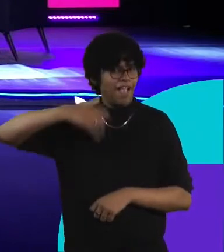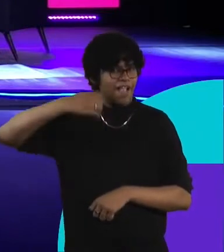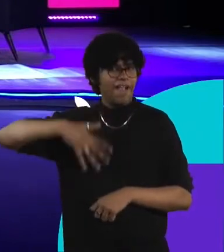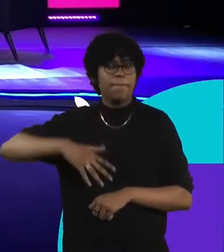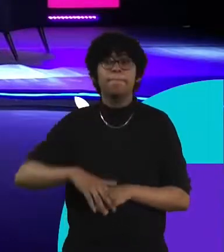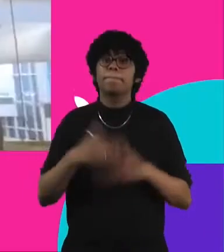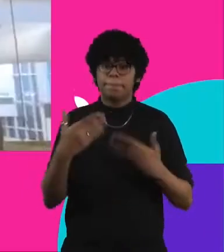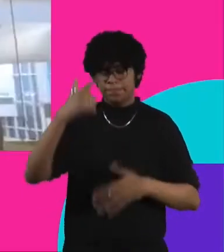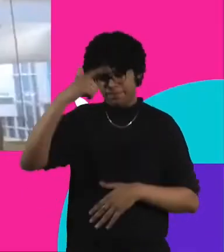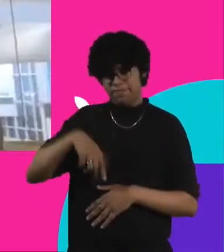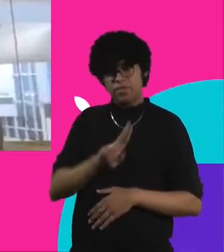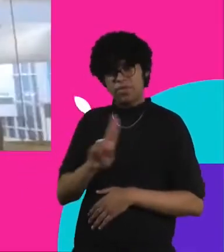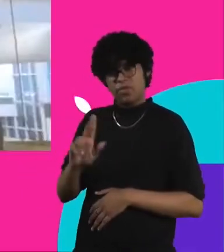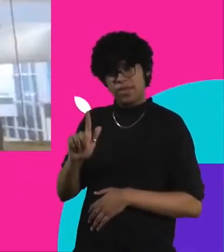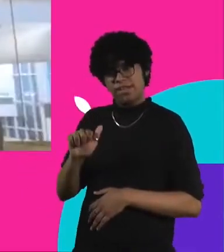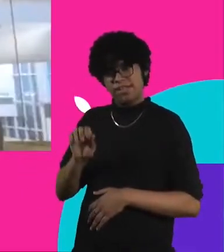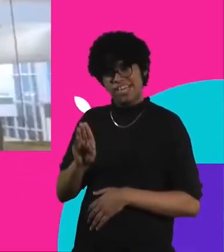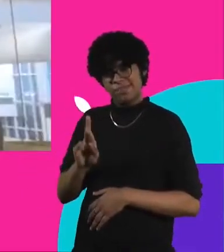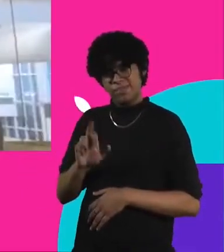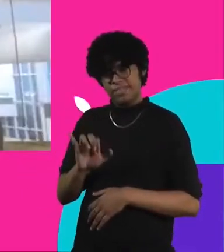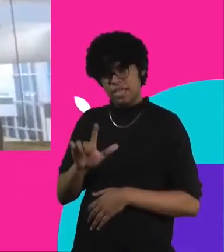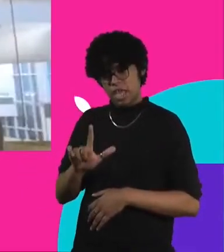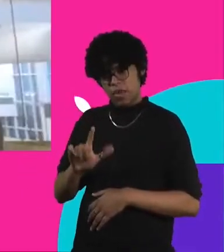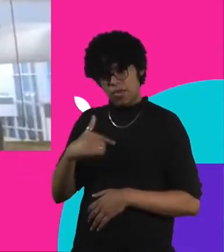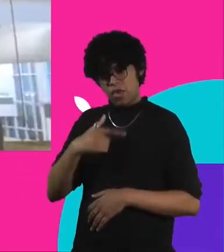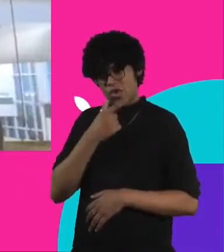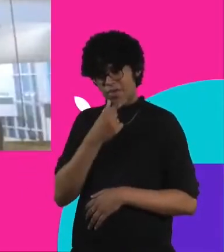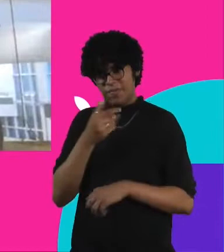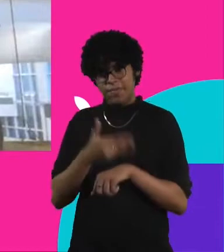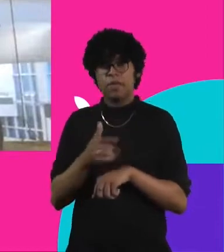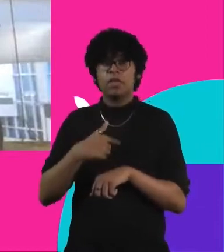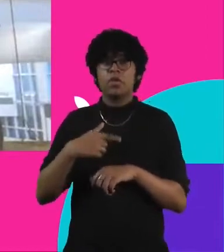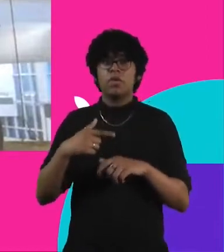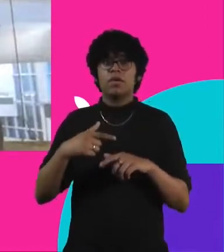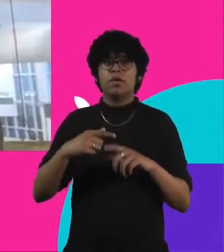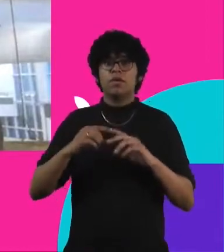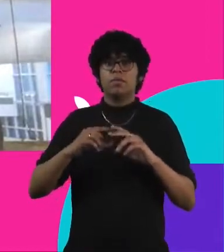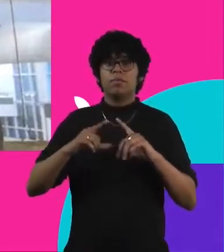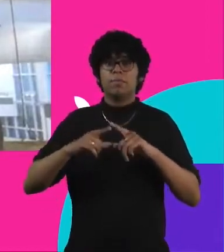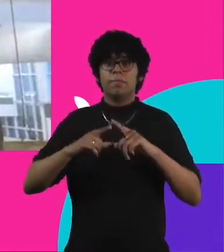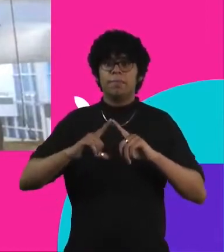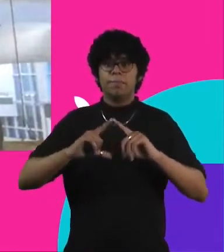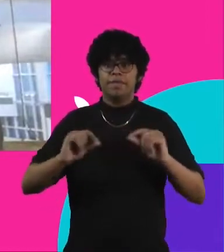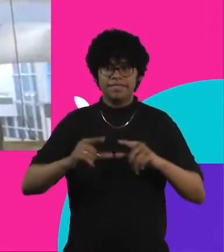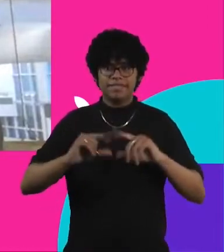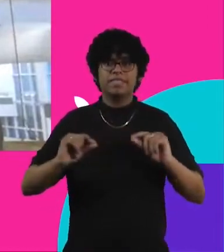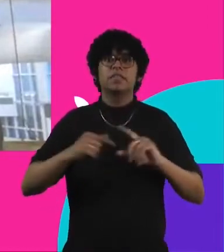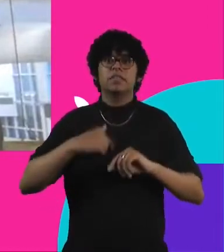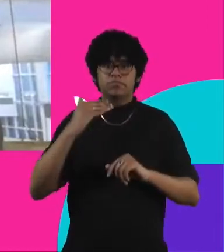Bom, meu nome é Gabriel, eu sou um homem branco, estou falando de Brasília, de estatura alta, apesar de estar sentado. Eu tenho os